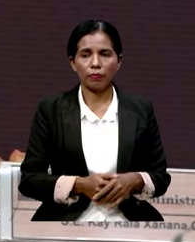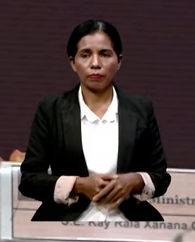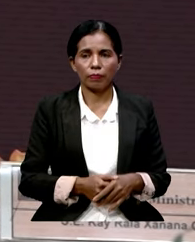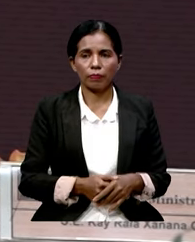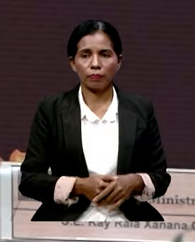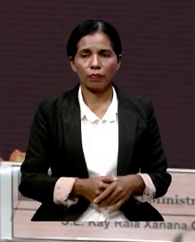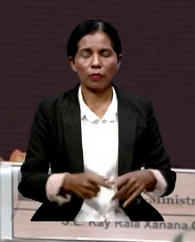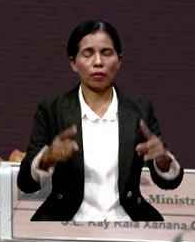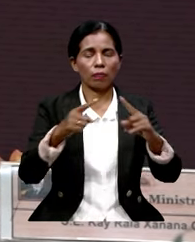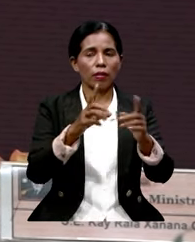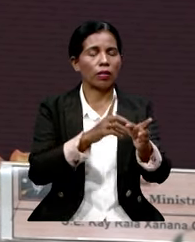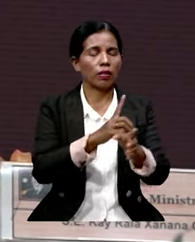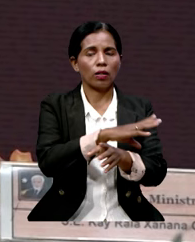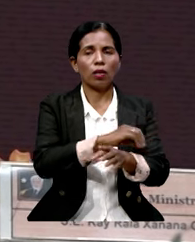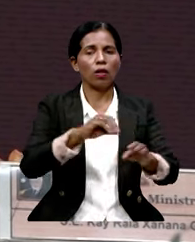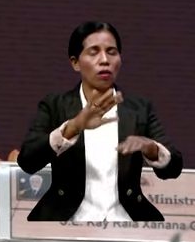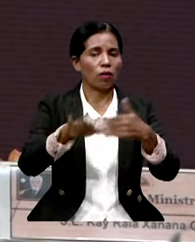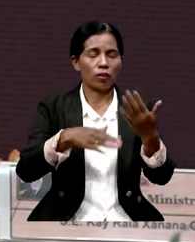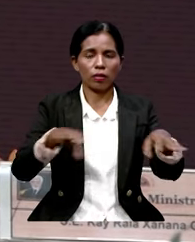para ser tudo isso tudo.